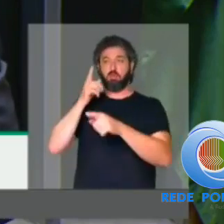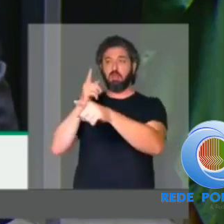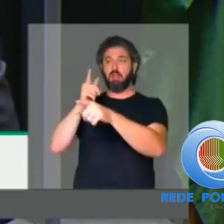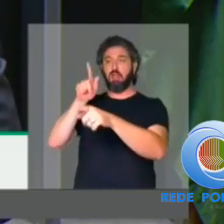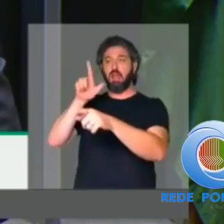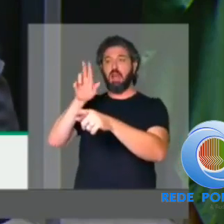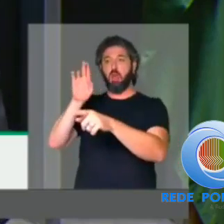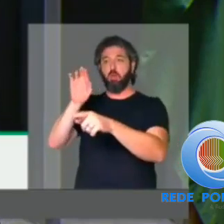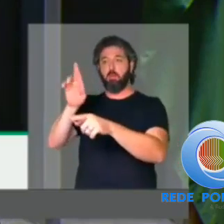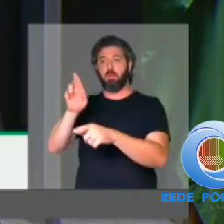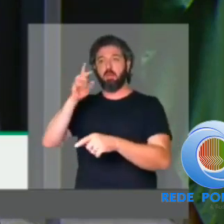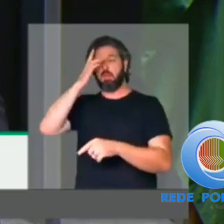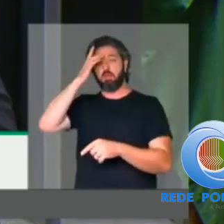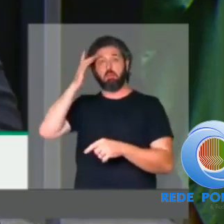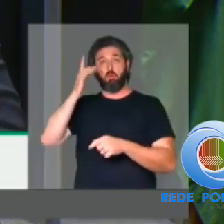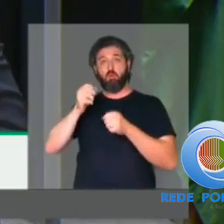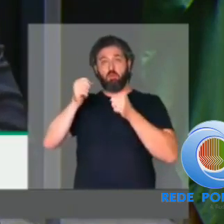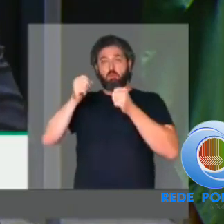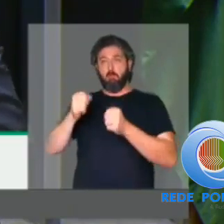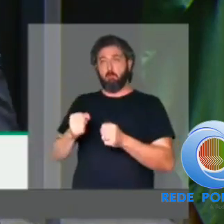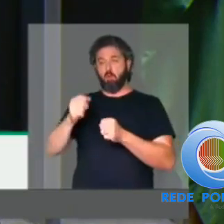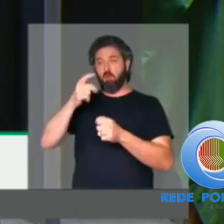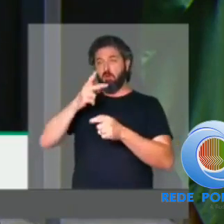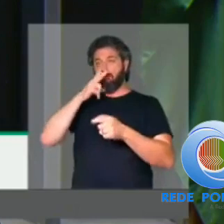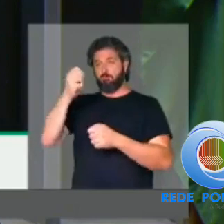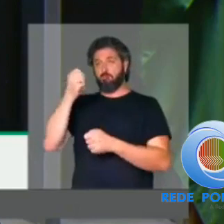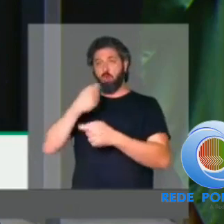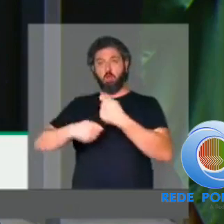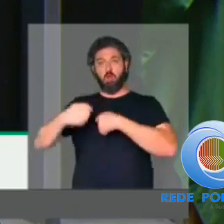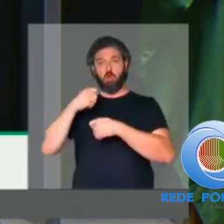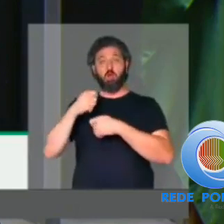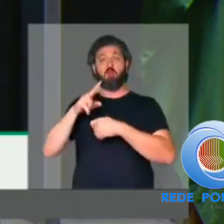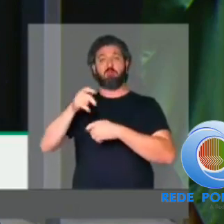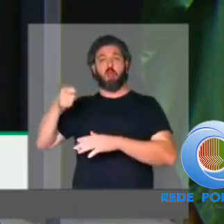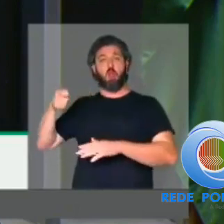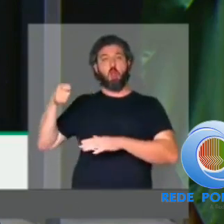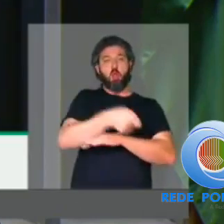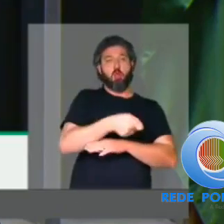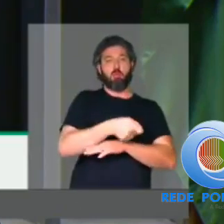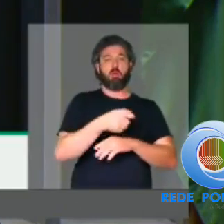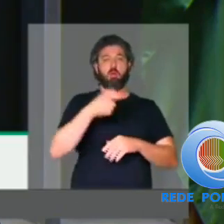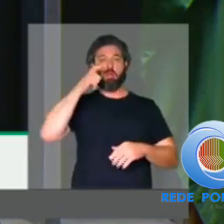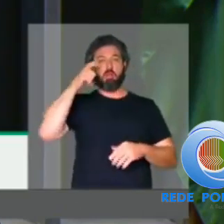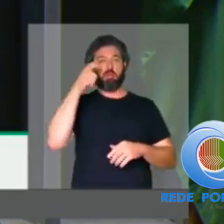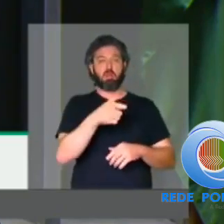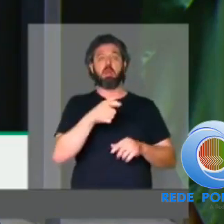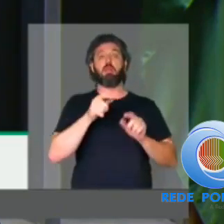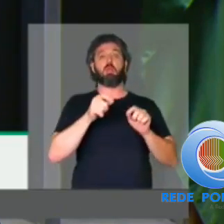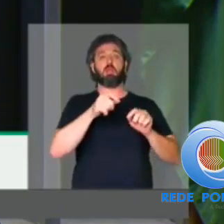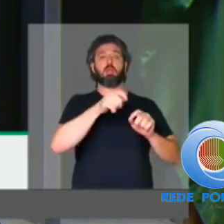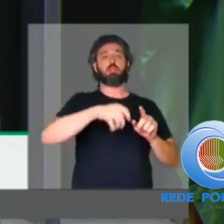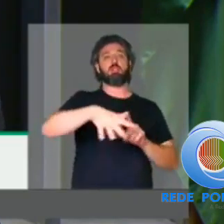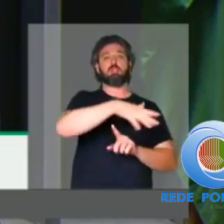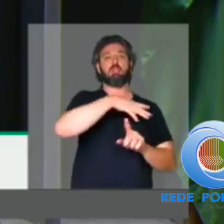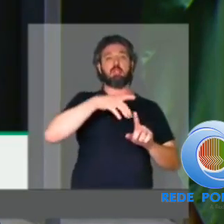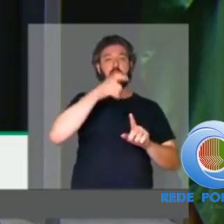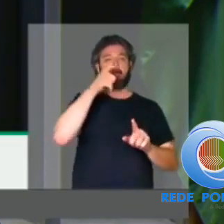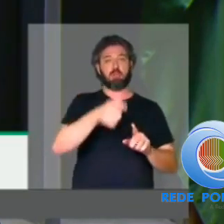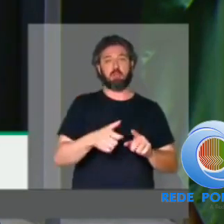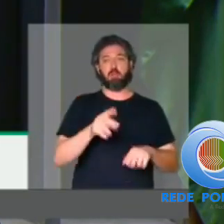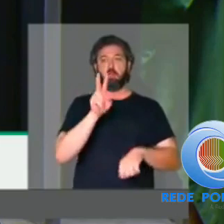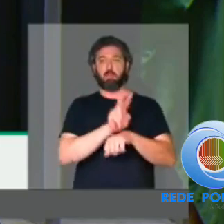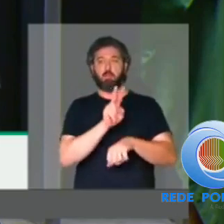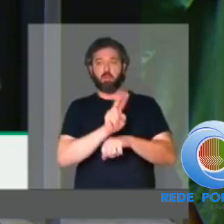Glauber, daqueles cuja força econômica se imporá sobre os interesses difusos da sociedade